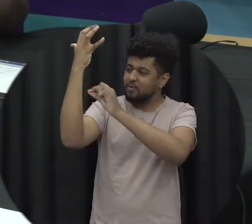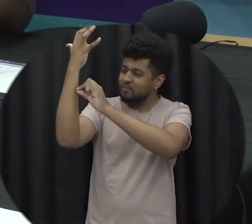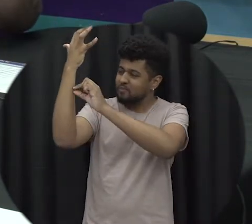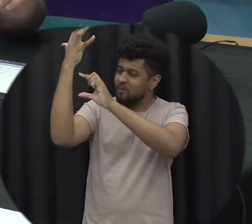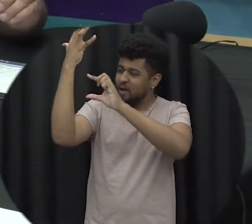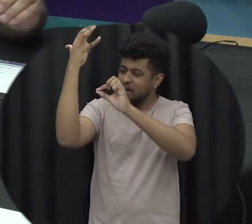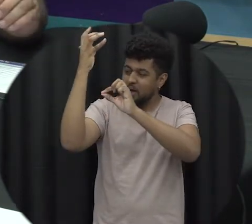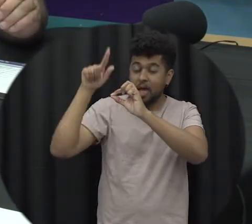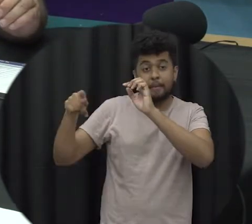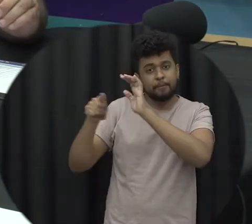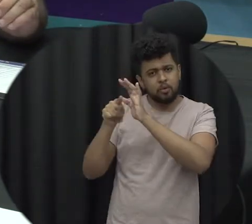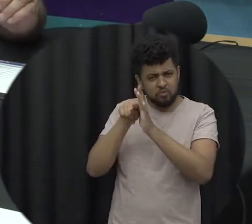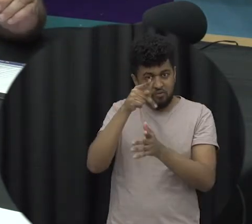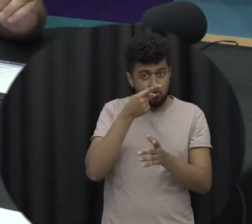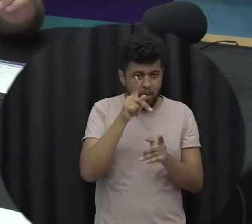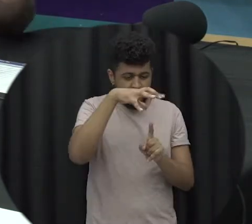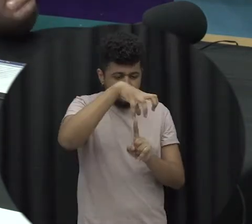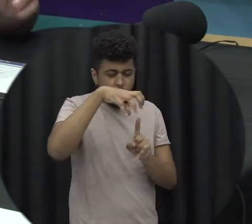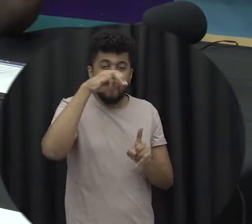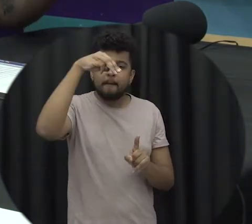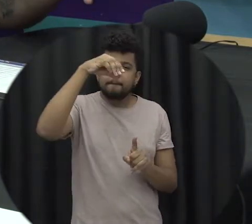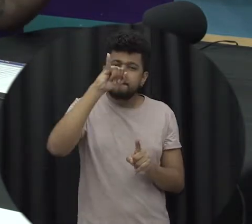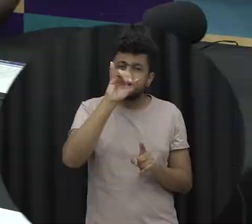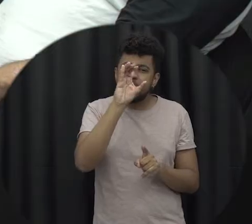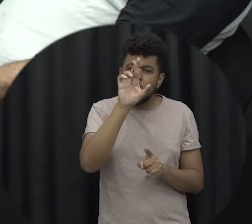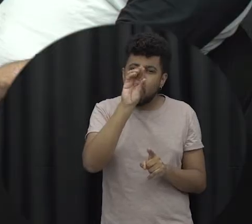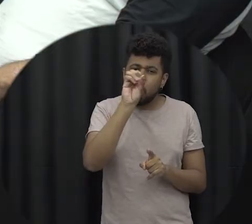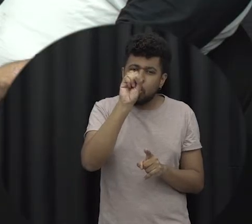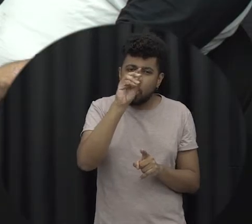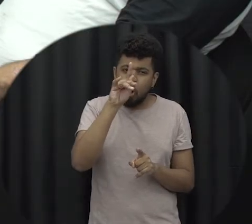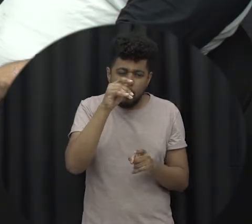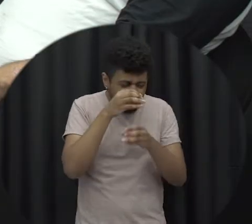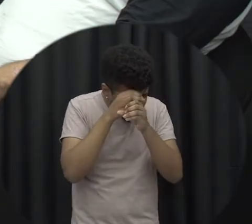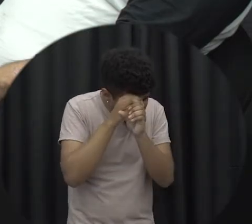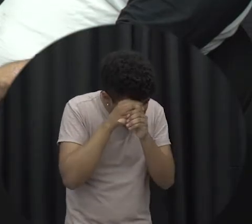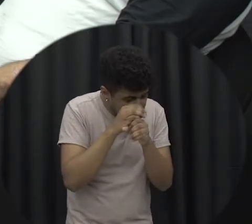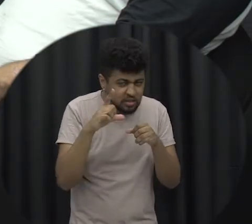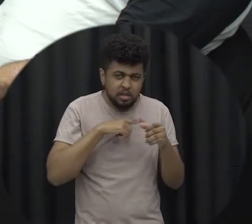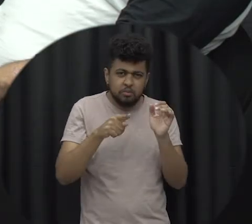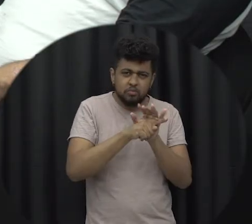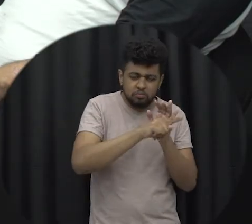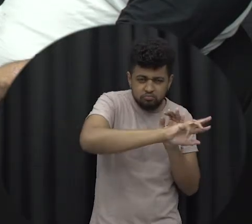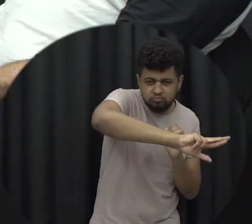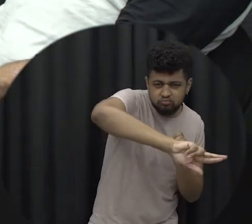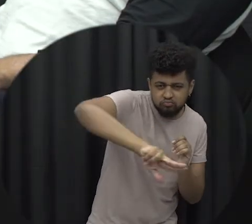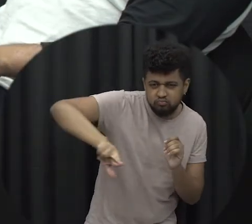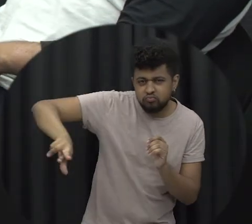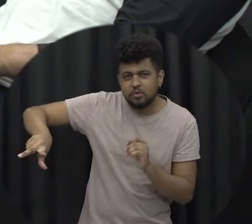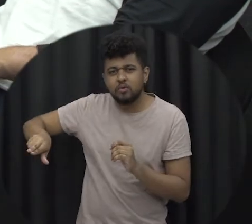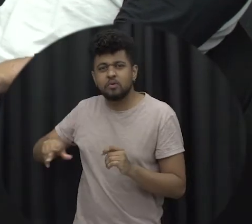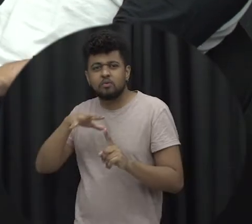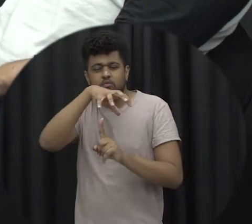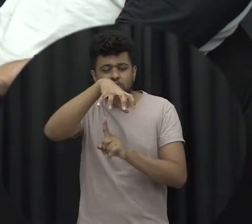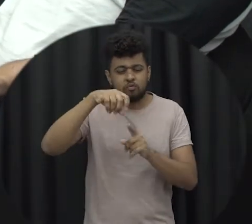fungos microscópicos. Isso é legal. Eles têm uma cultura de fungo microscópico, uma bacia com vários fungos, que estão produzindo